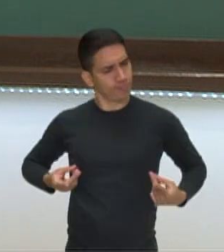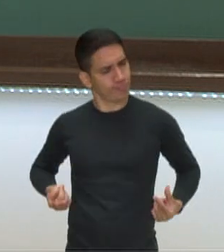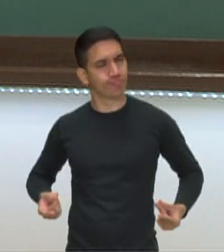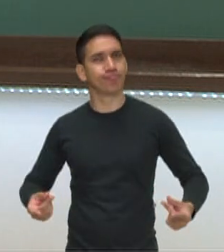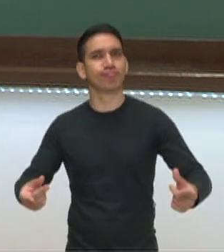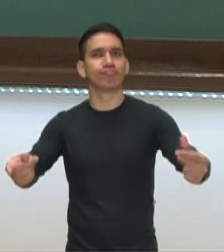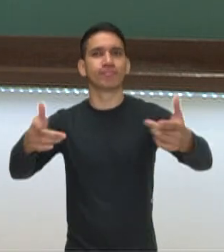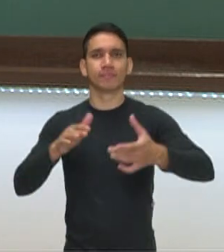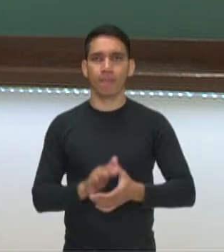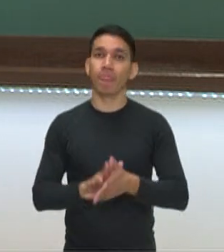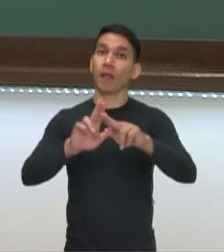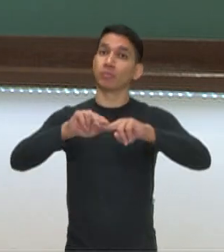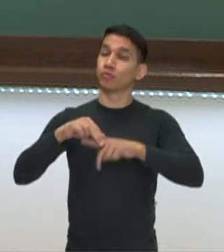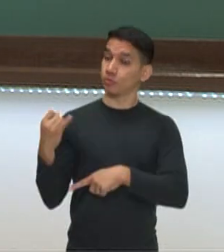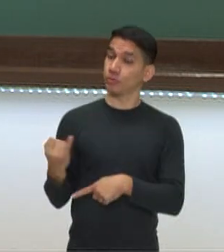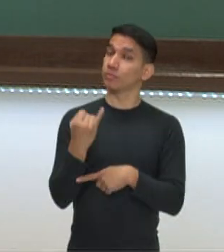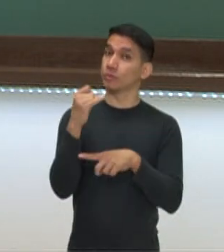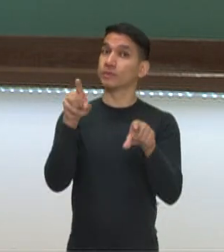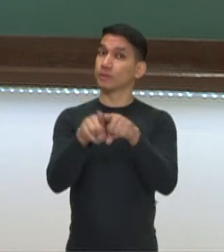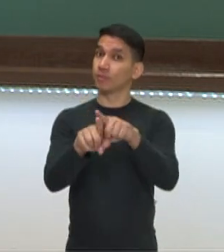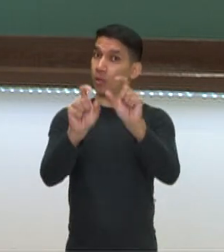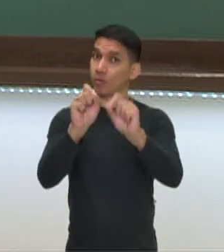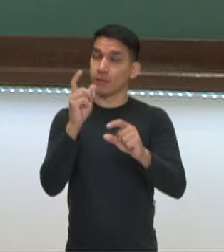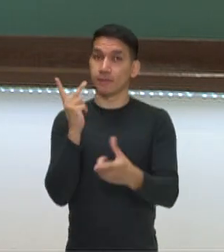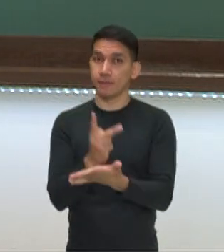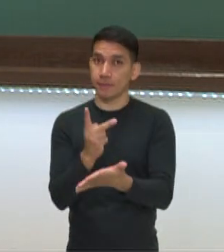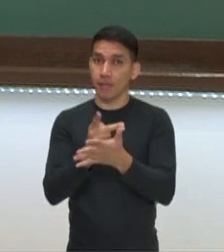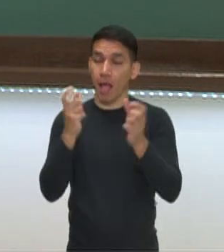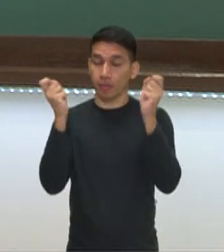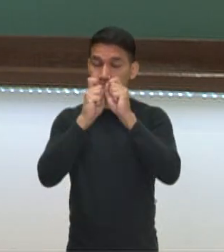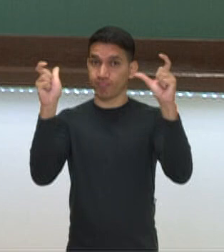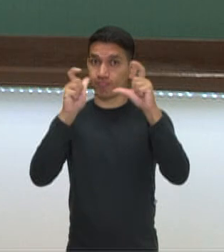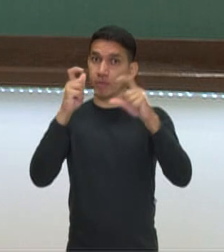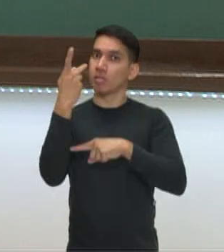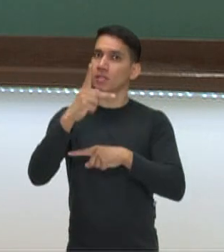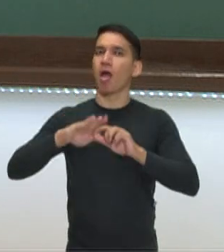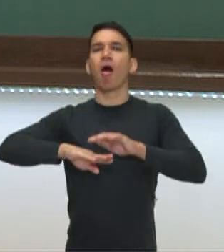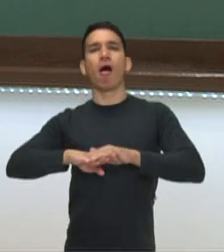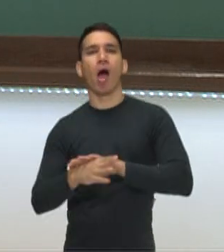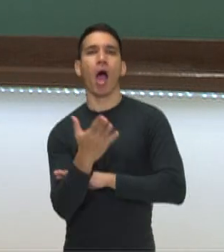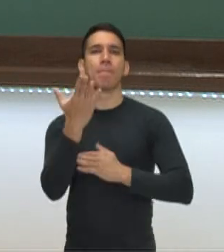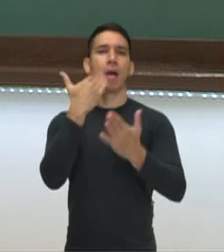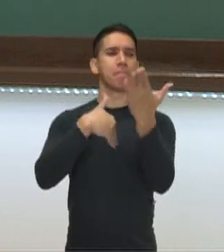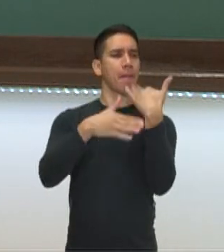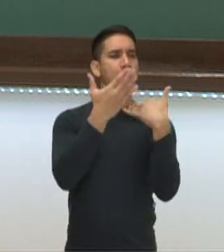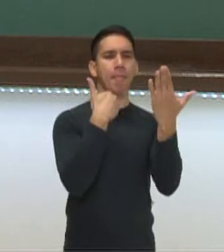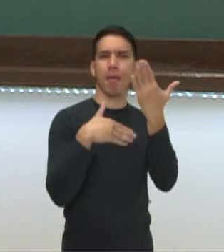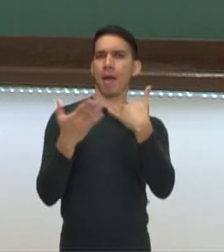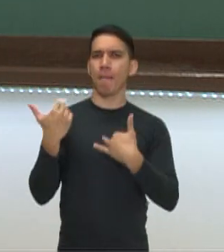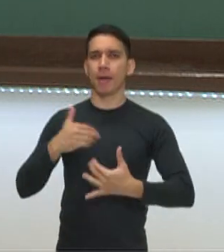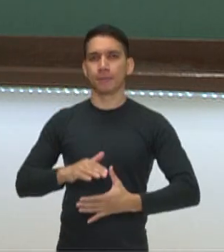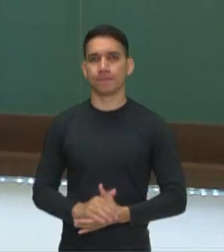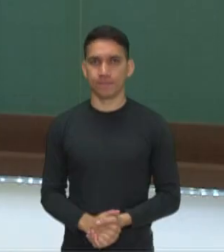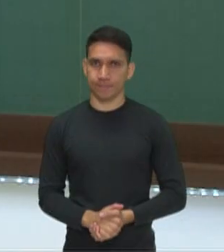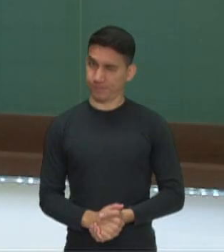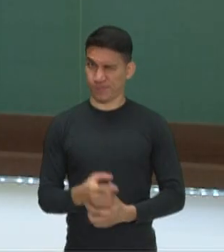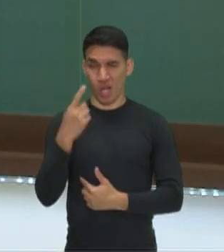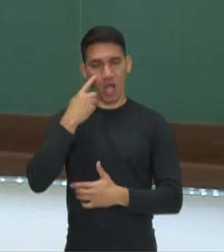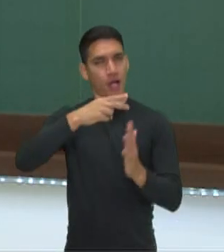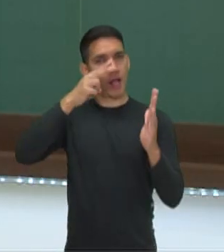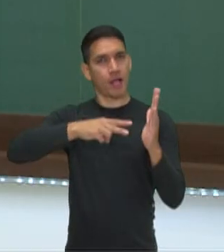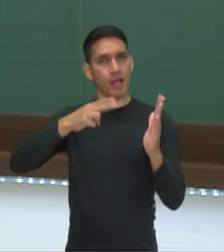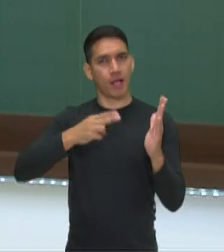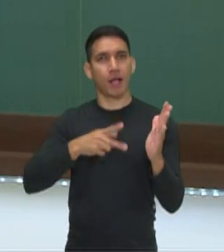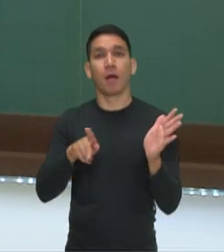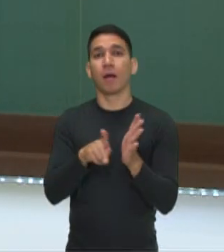prazo. Então é importante também sempre estar atento aos seus hábitos alimentares. Vamos dar uma